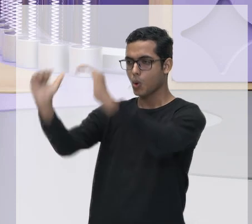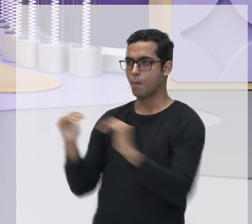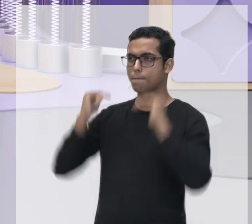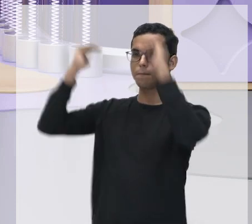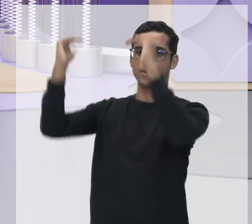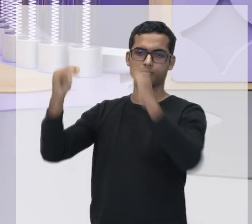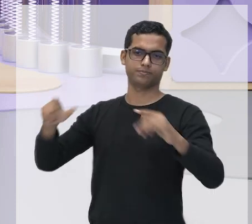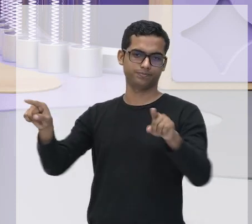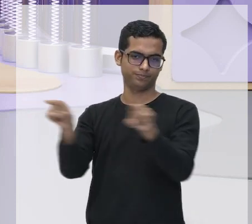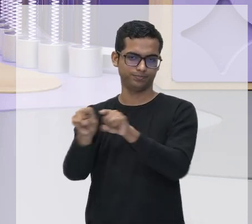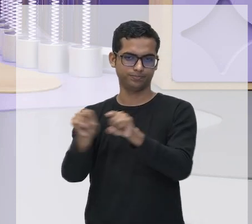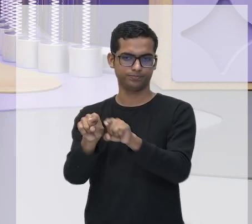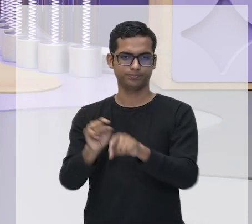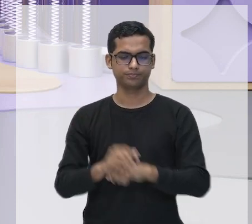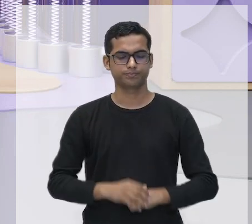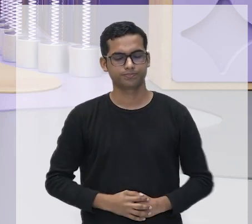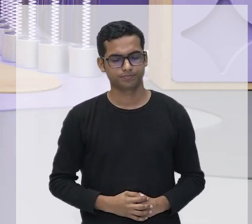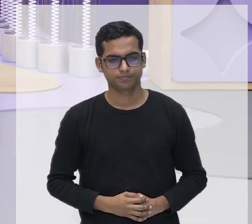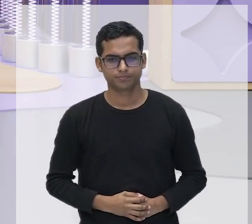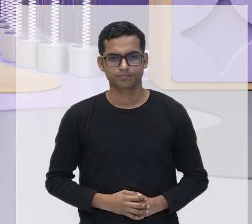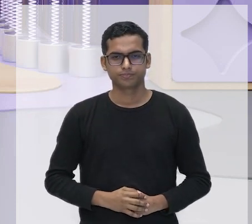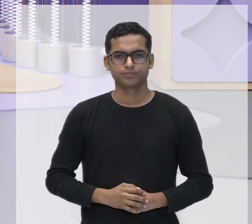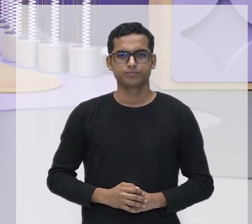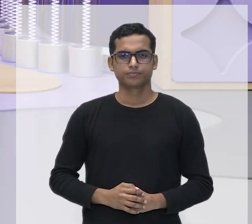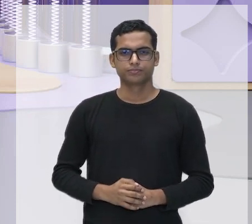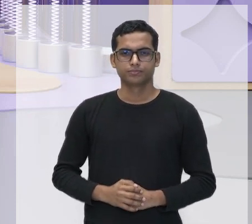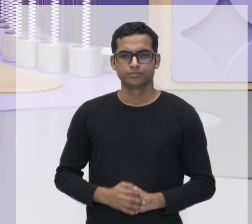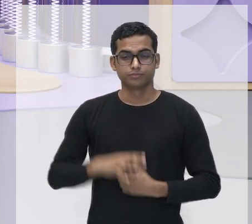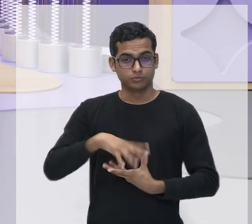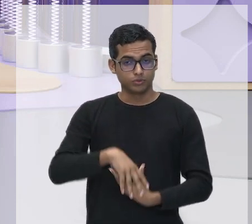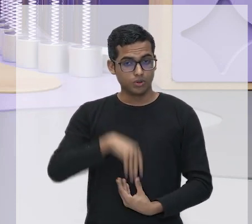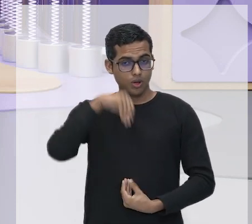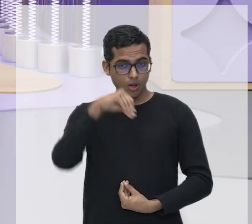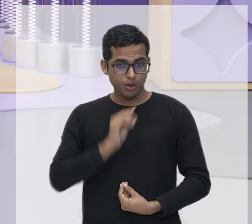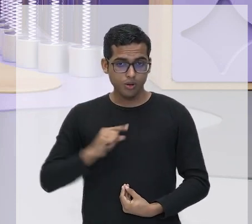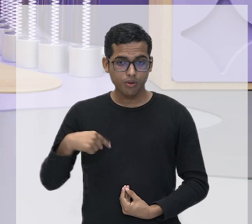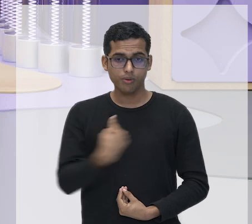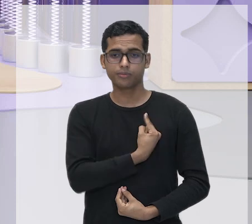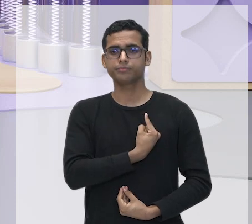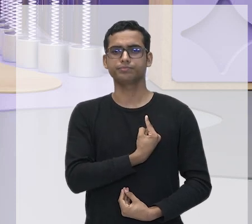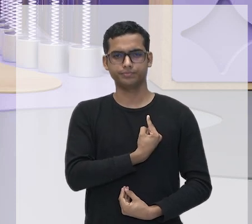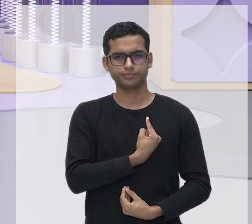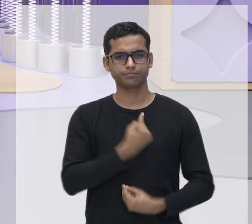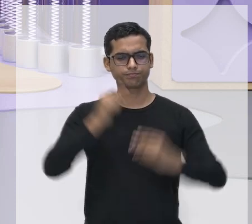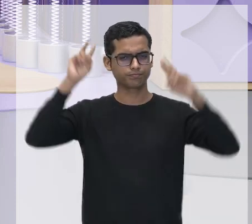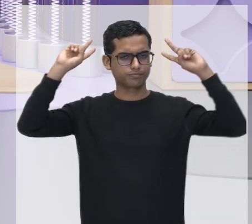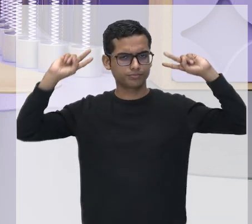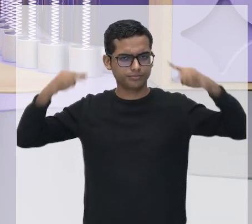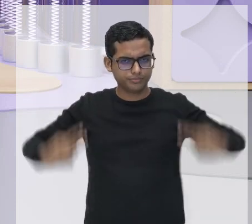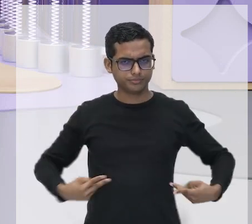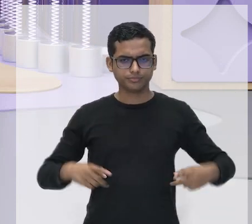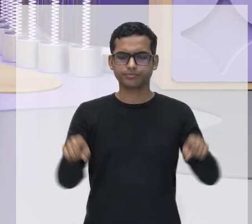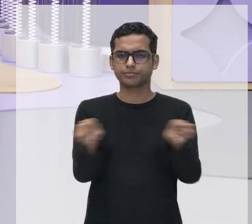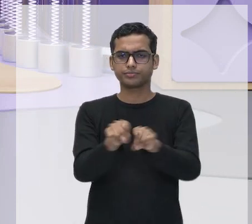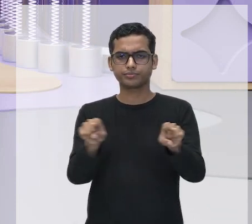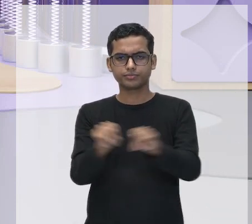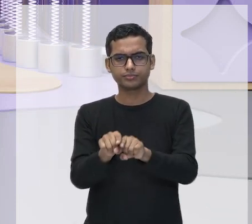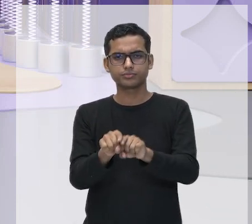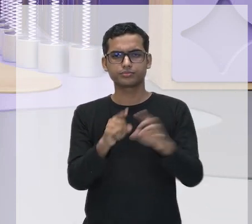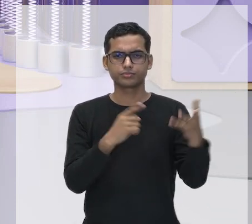é superior e ele é absoluto. A alma, a nossa alma, a alma humana, e as